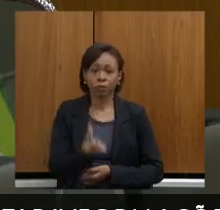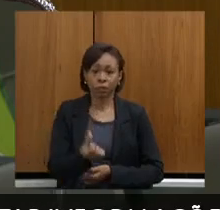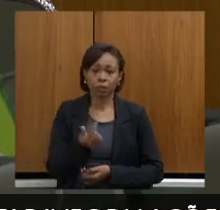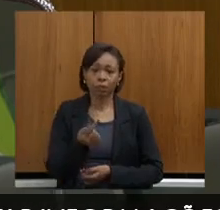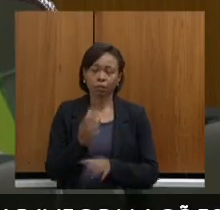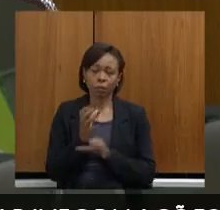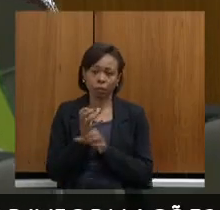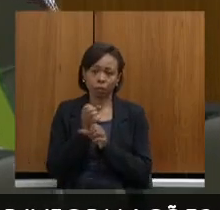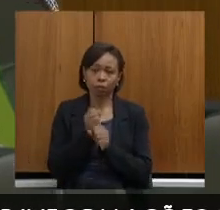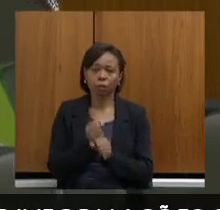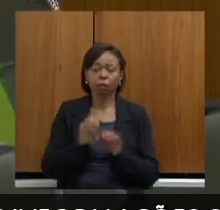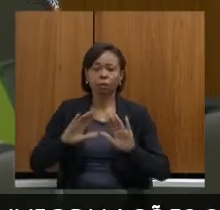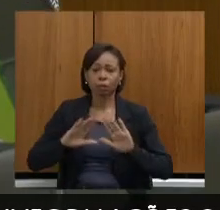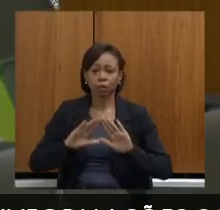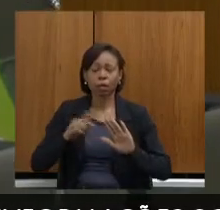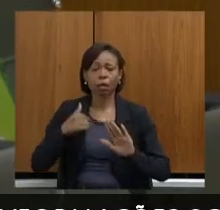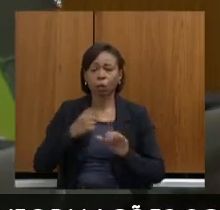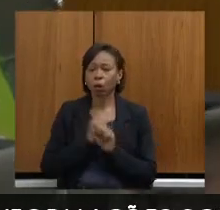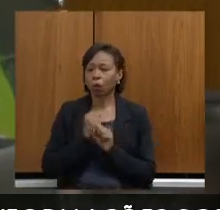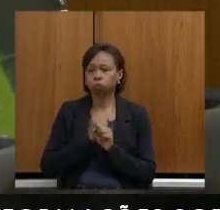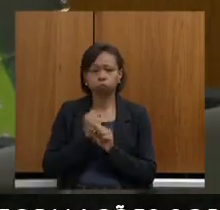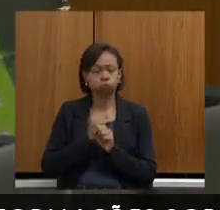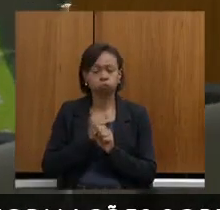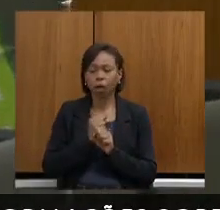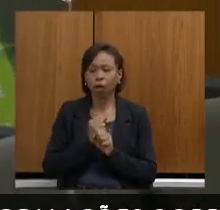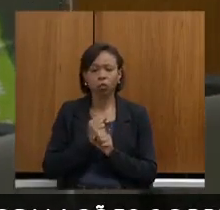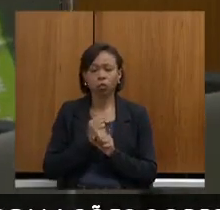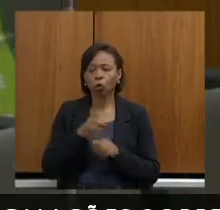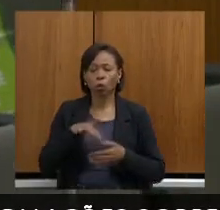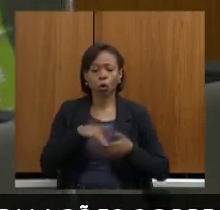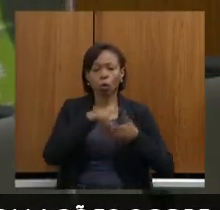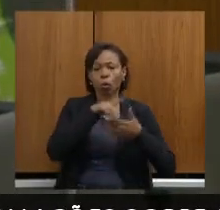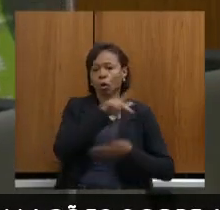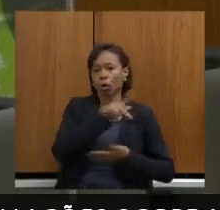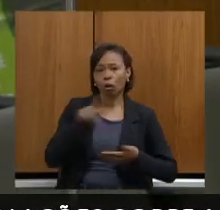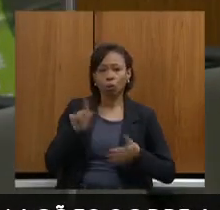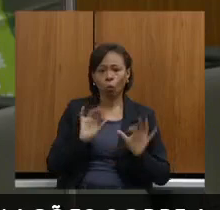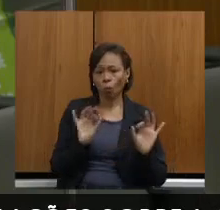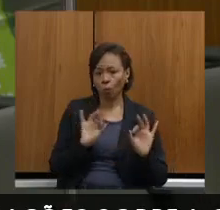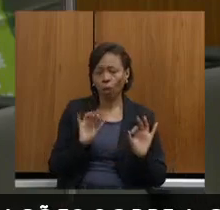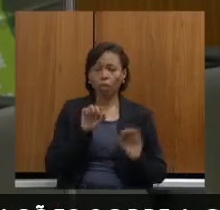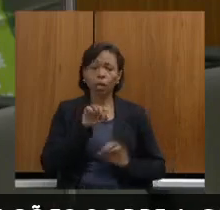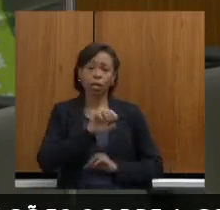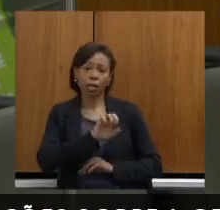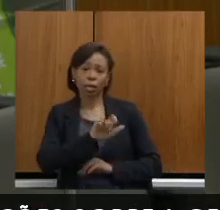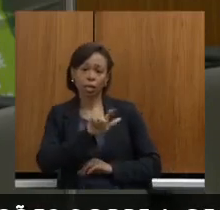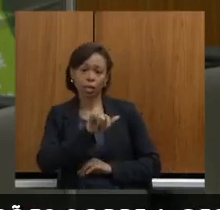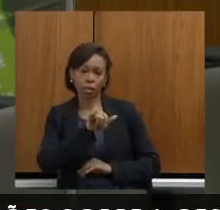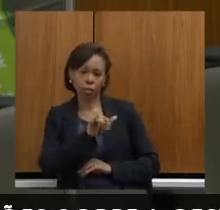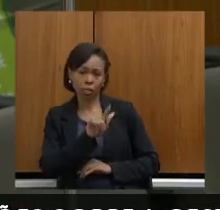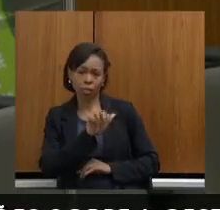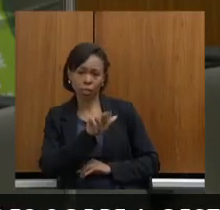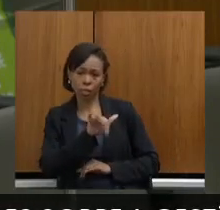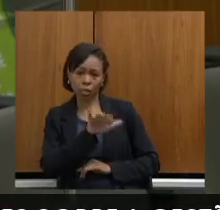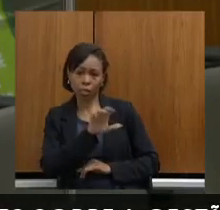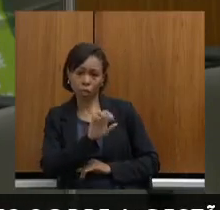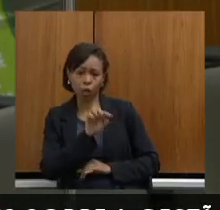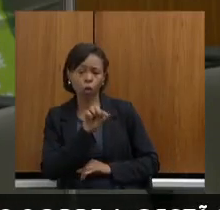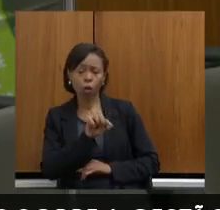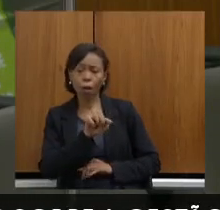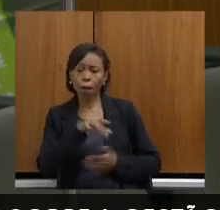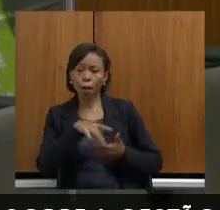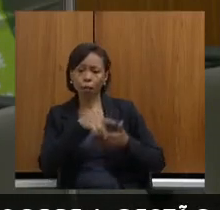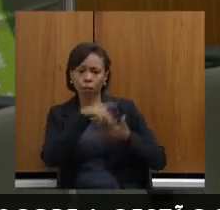há muitos anos já não Preside uma comissão assim como Deputado ele grilo assumiu a presidência dessa condição há pouco tempo é a primeira